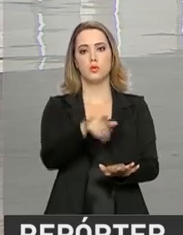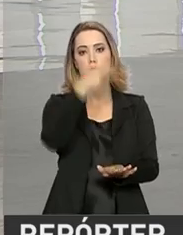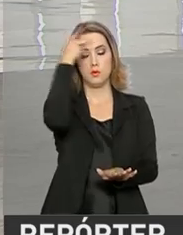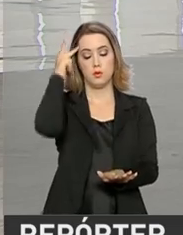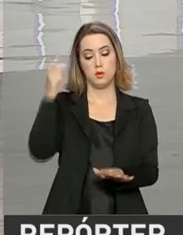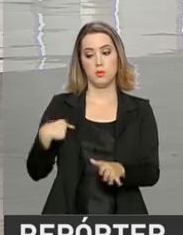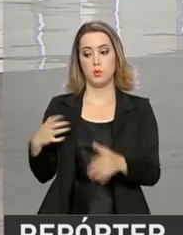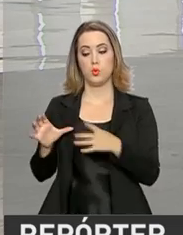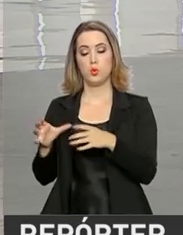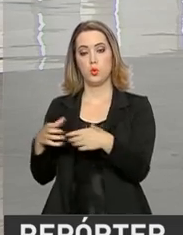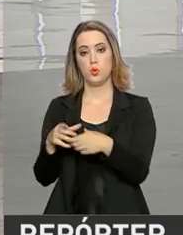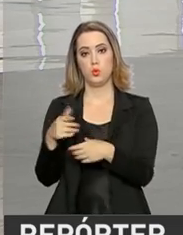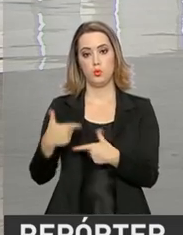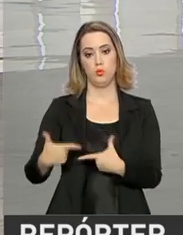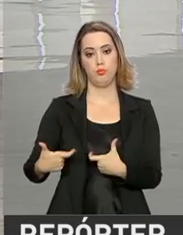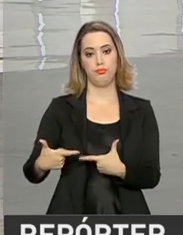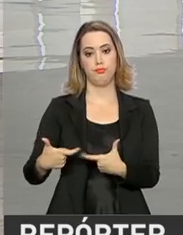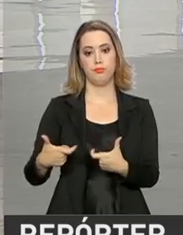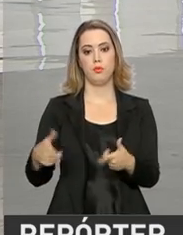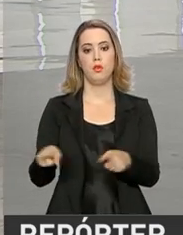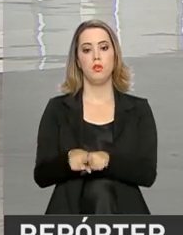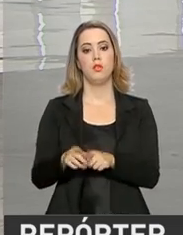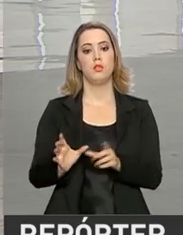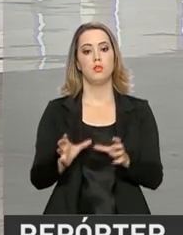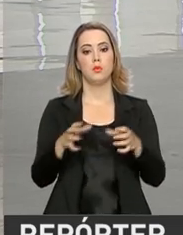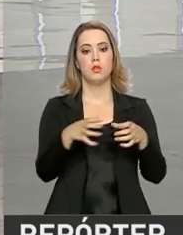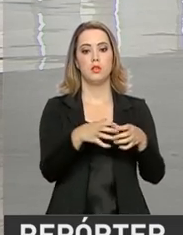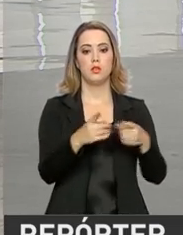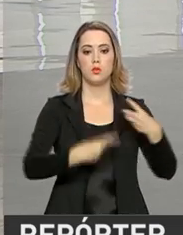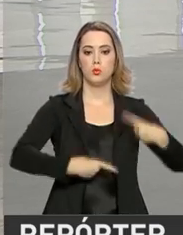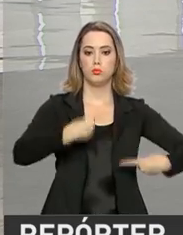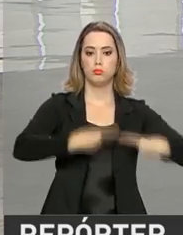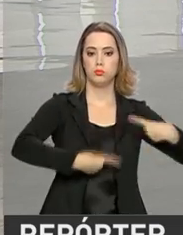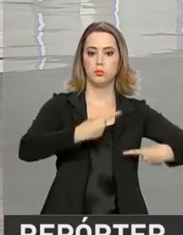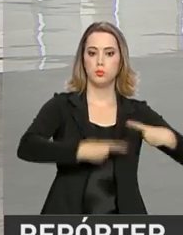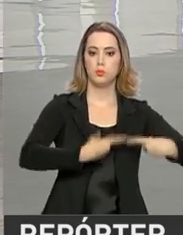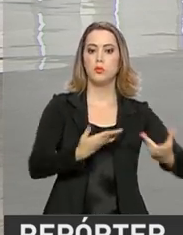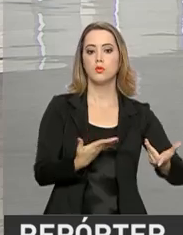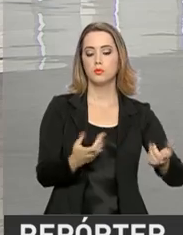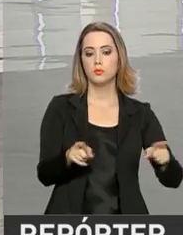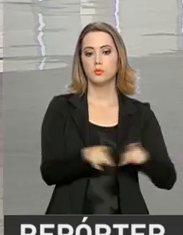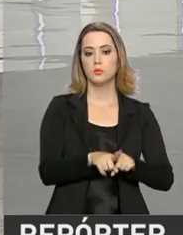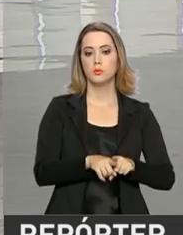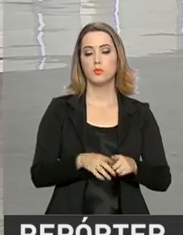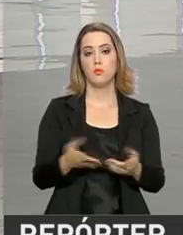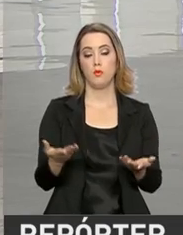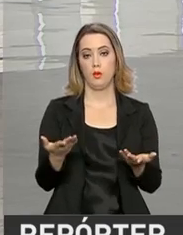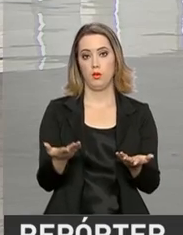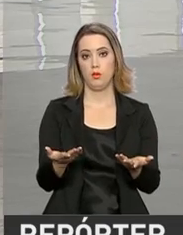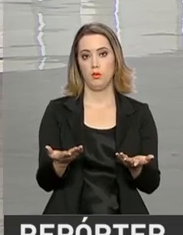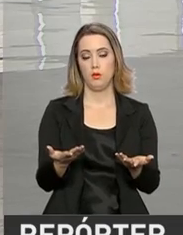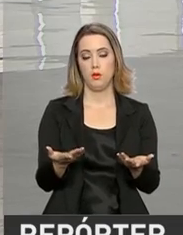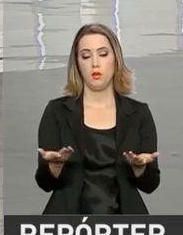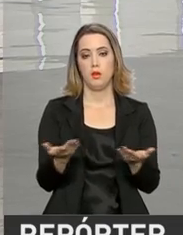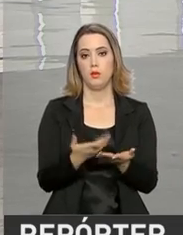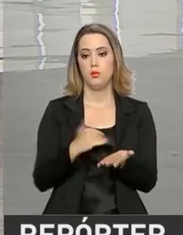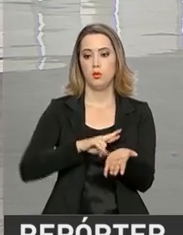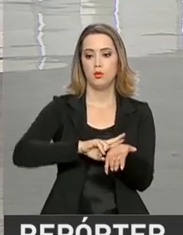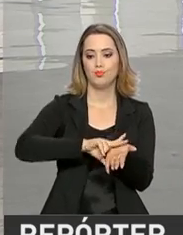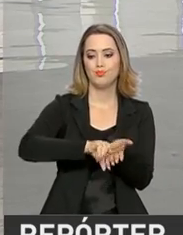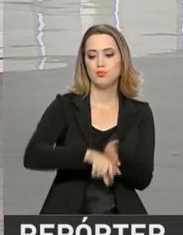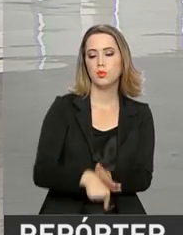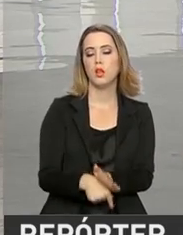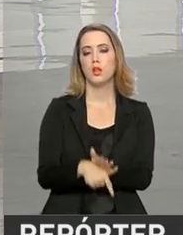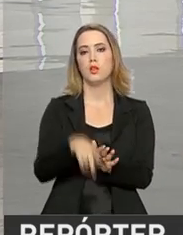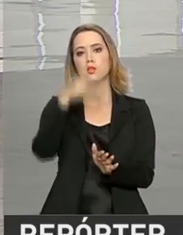fim a transformação da Guerrilha num partido político analistas colombianos avaliam que por conta de tantas concessões